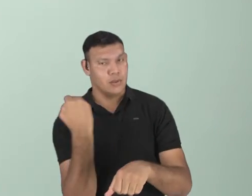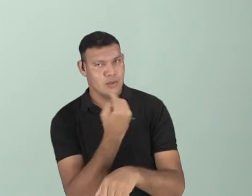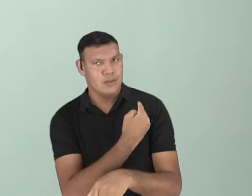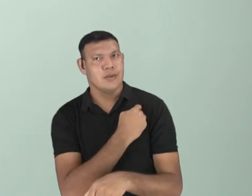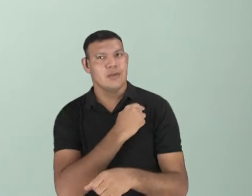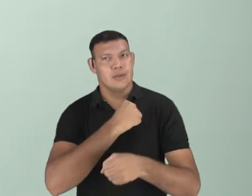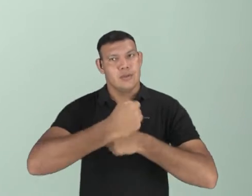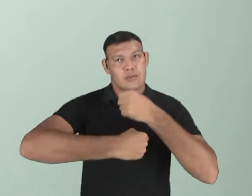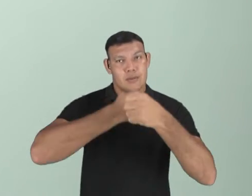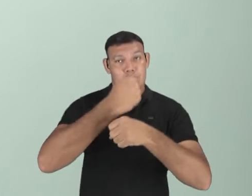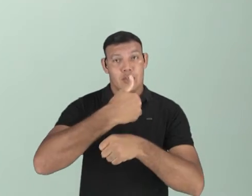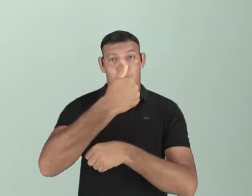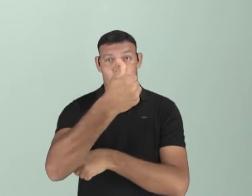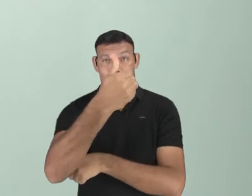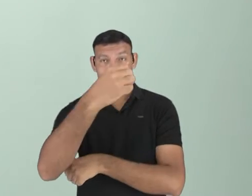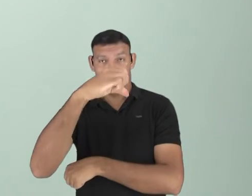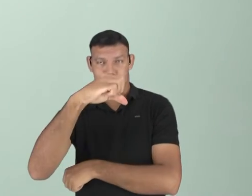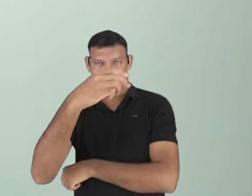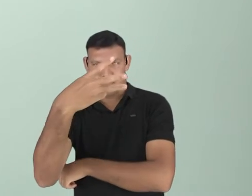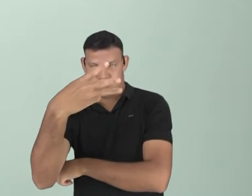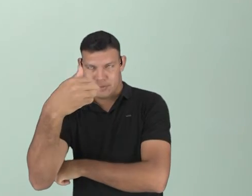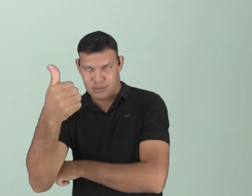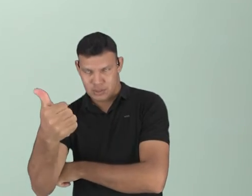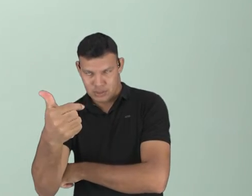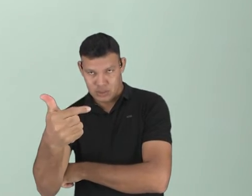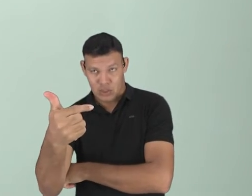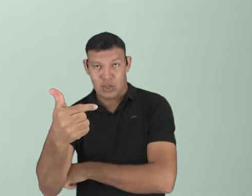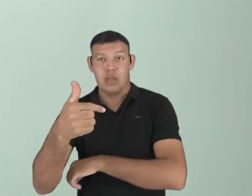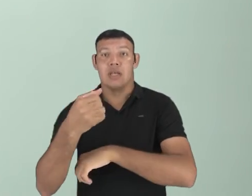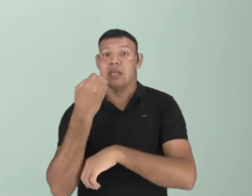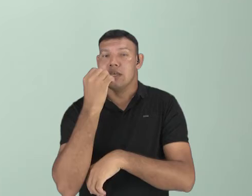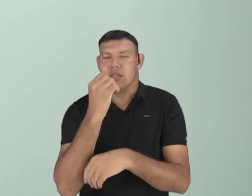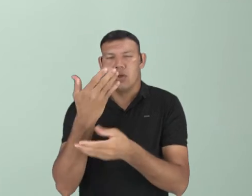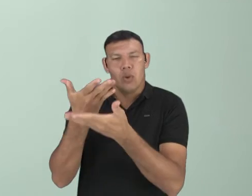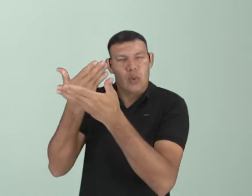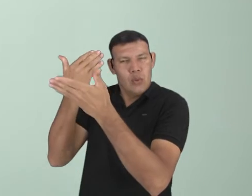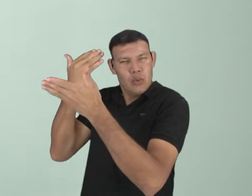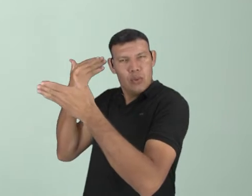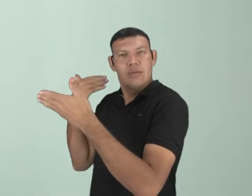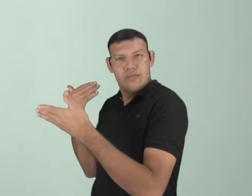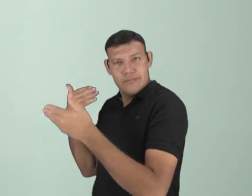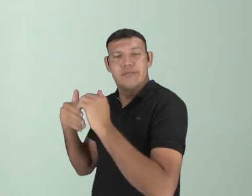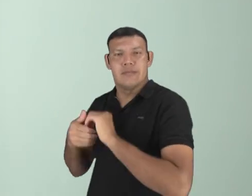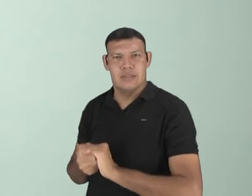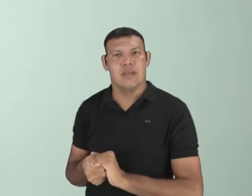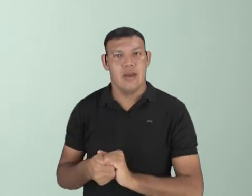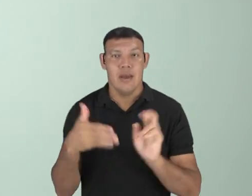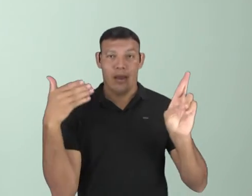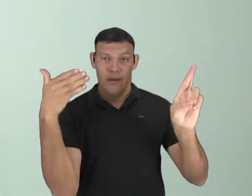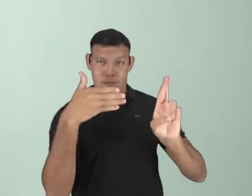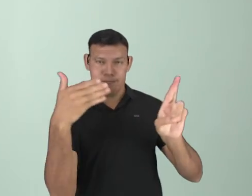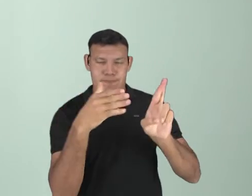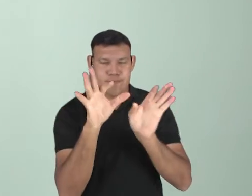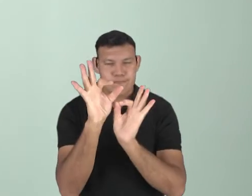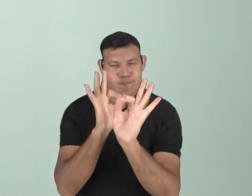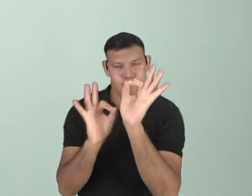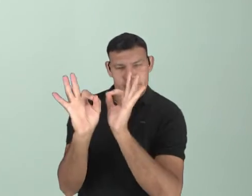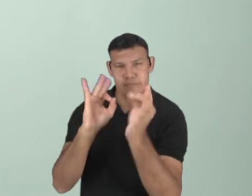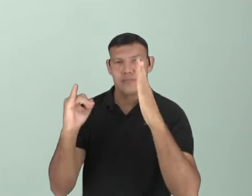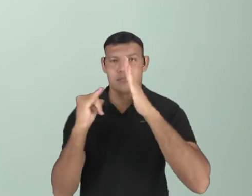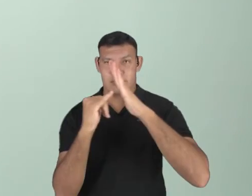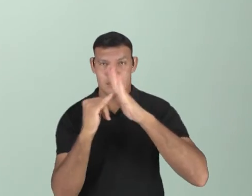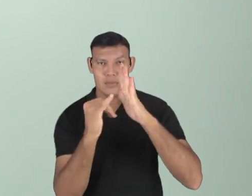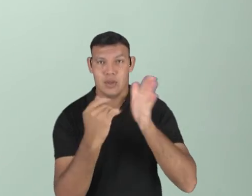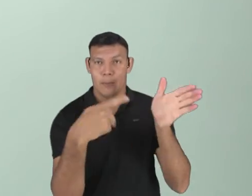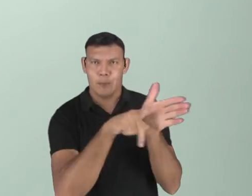ano de 1932. Se nós retroagirmos no passado no que diz respeito à organização institucional